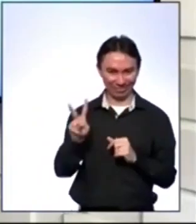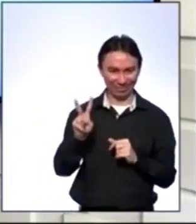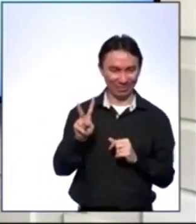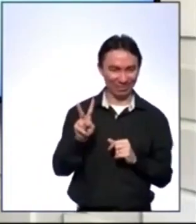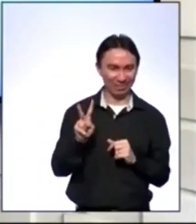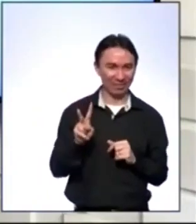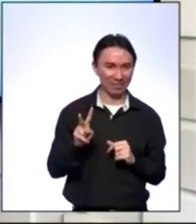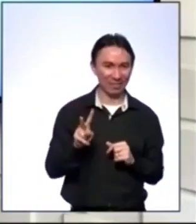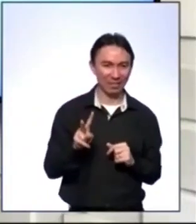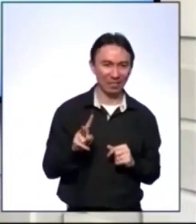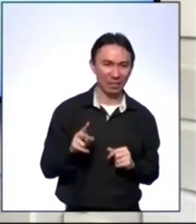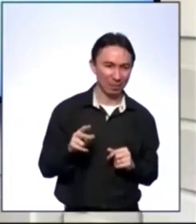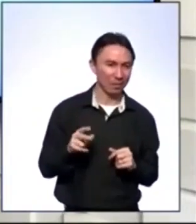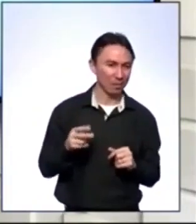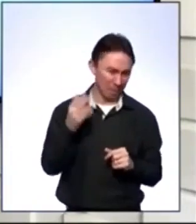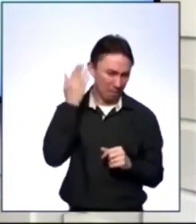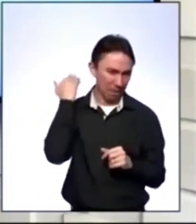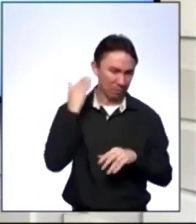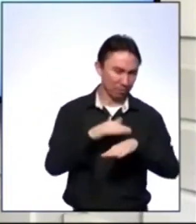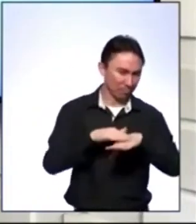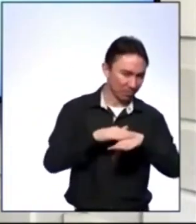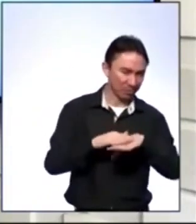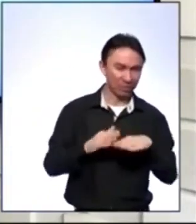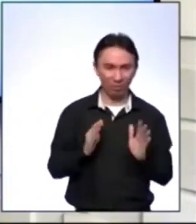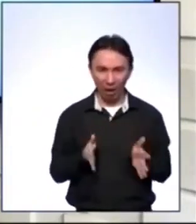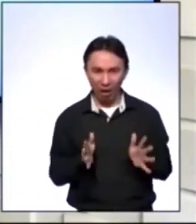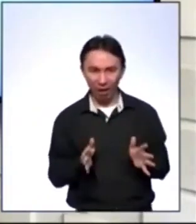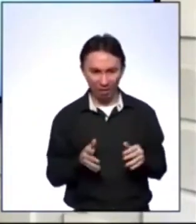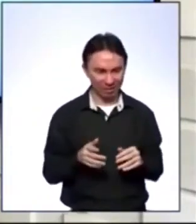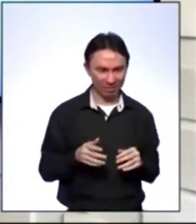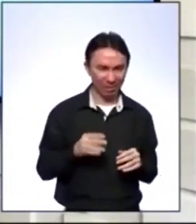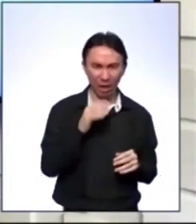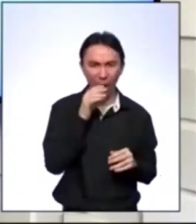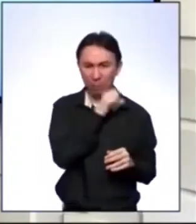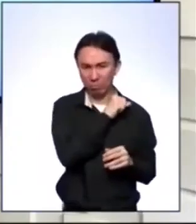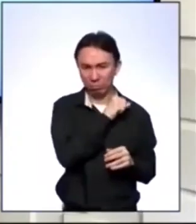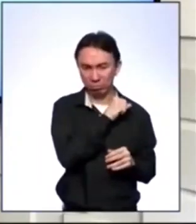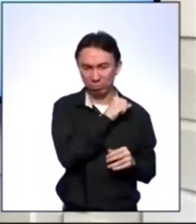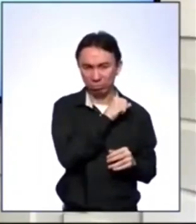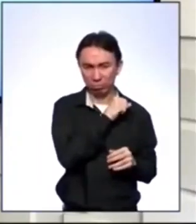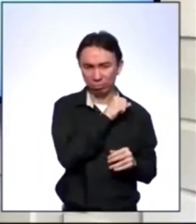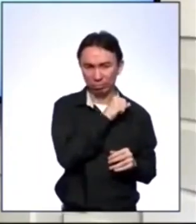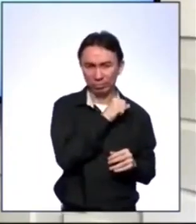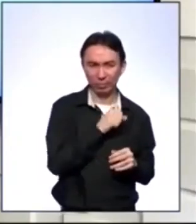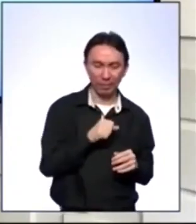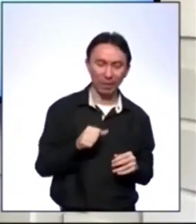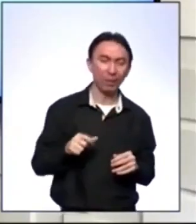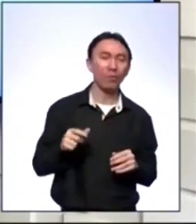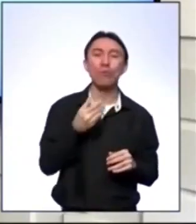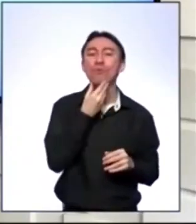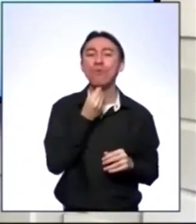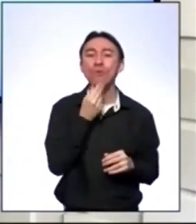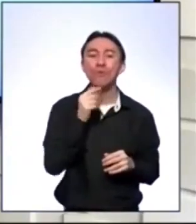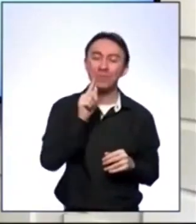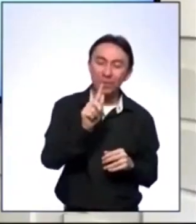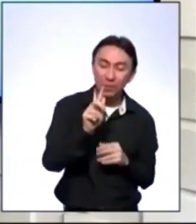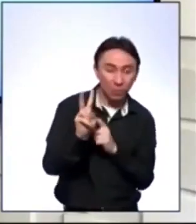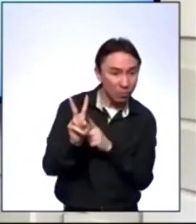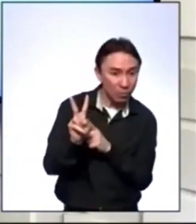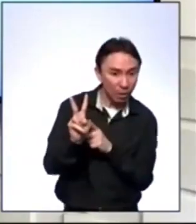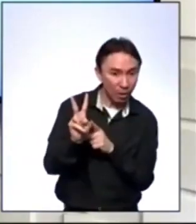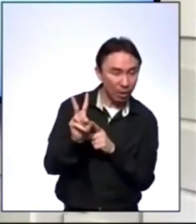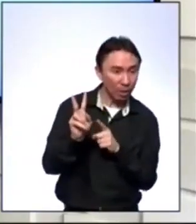Uma conversa nossa anterior, a gente falou muito rapidamente de que Getúlio,